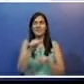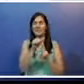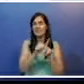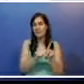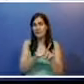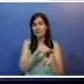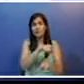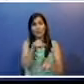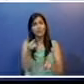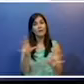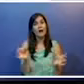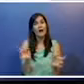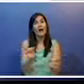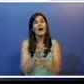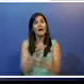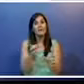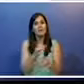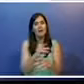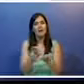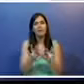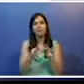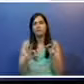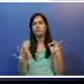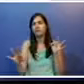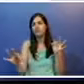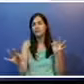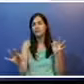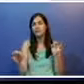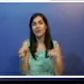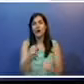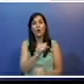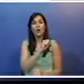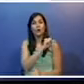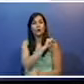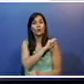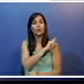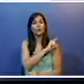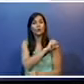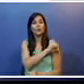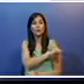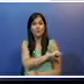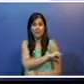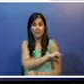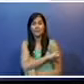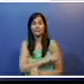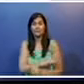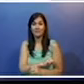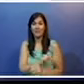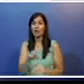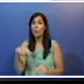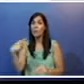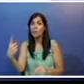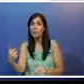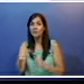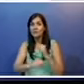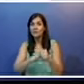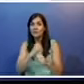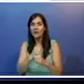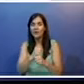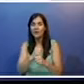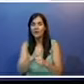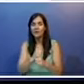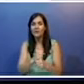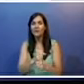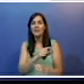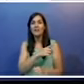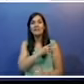vocês terminam um longo período do ensino fundamental. No próximo ano, inicia o ensino médio, última etapa do